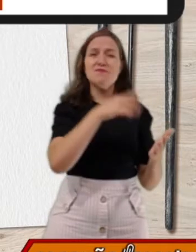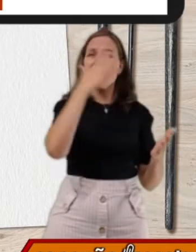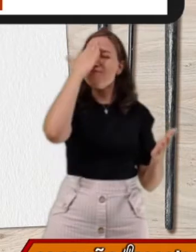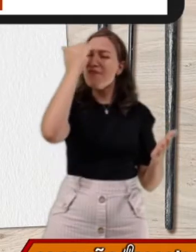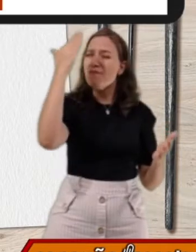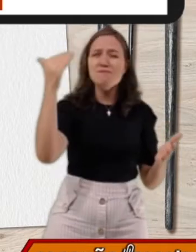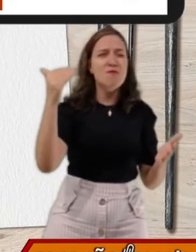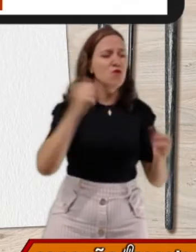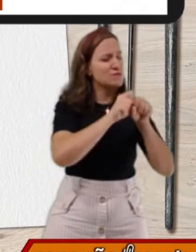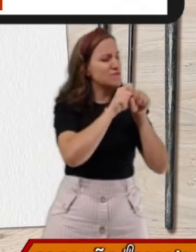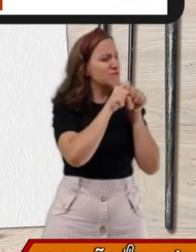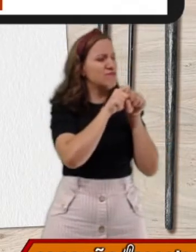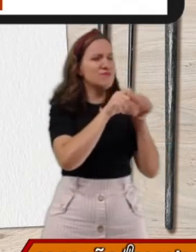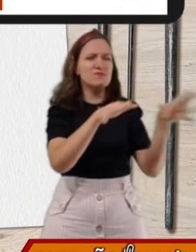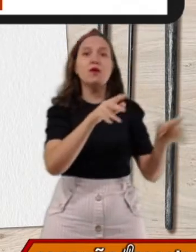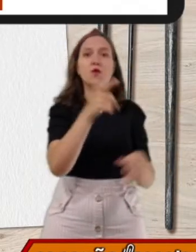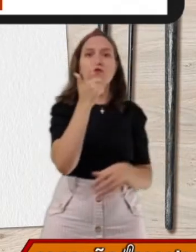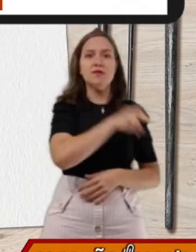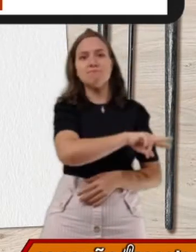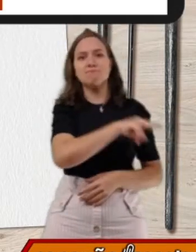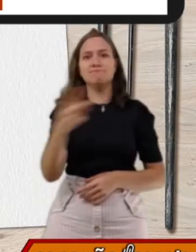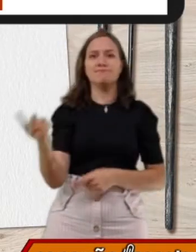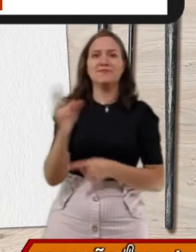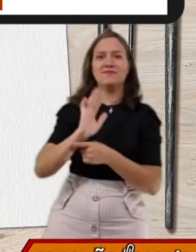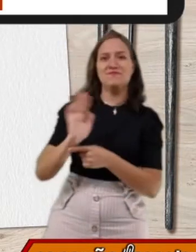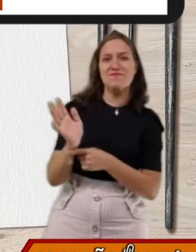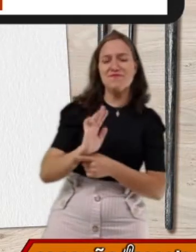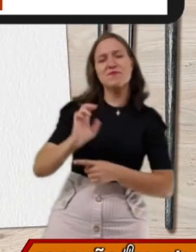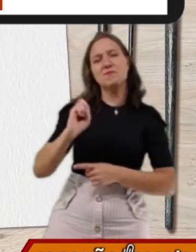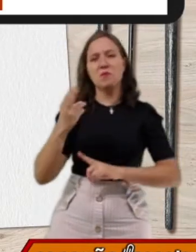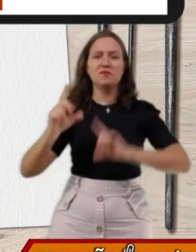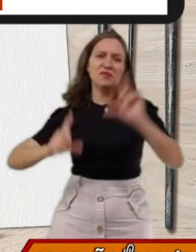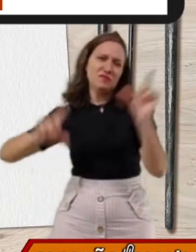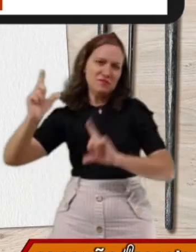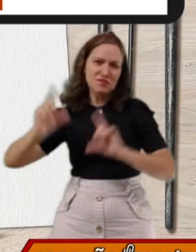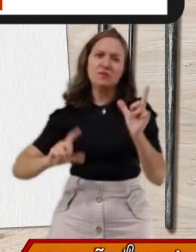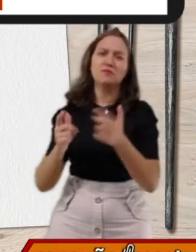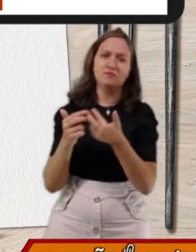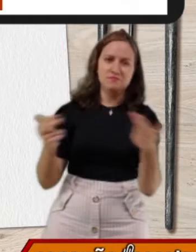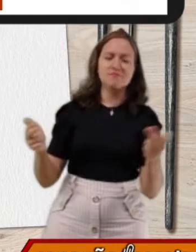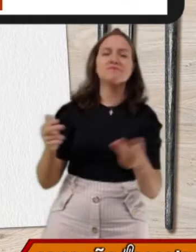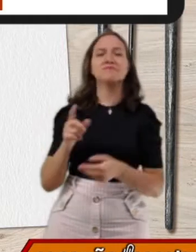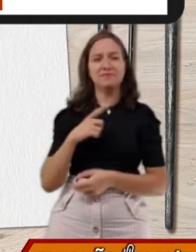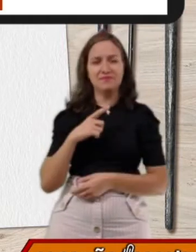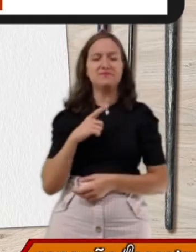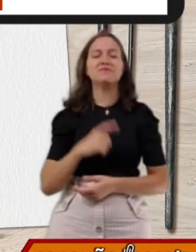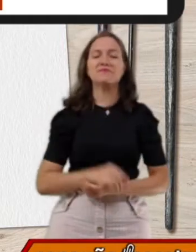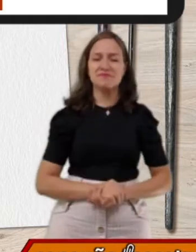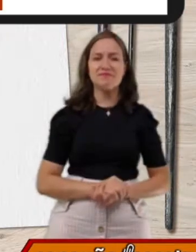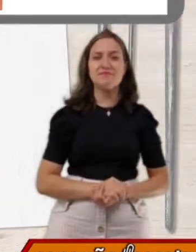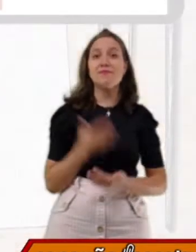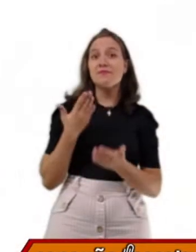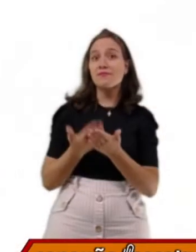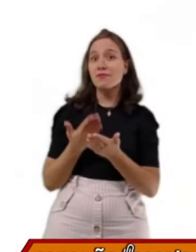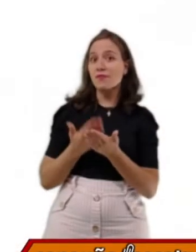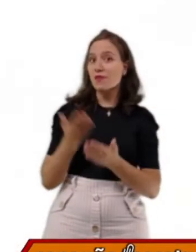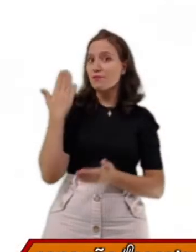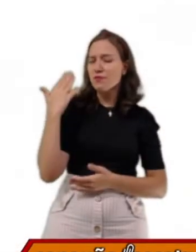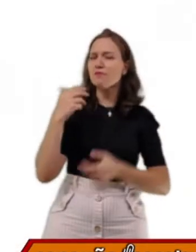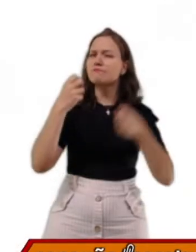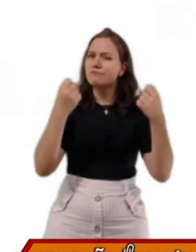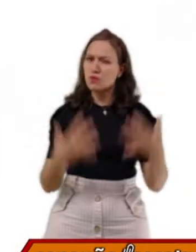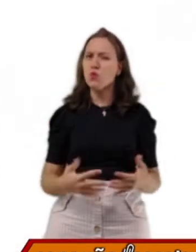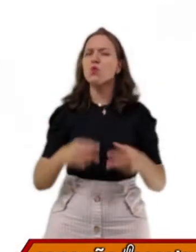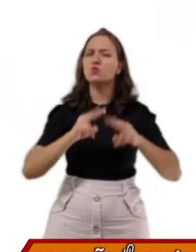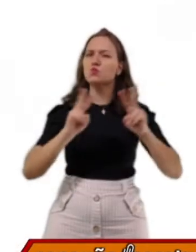são tão fantásticos que foram para televisão e essa é a animação do Mangá bom então aula passada a gente viu um